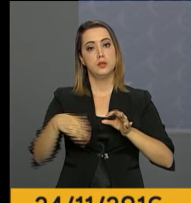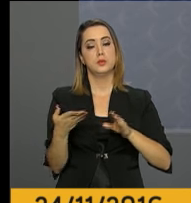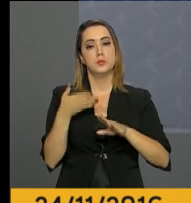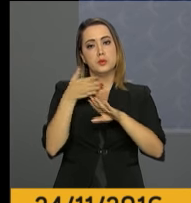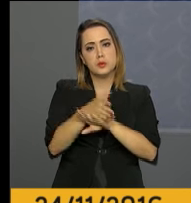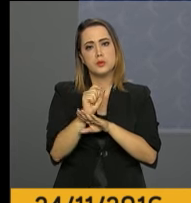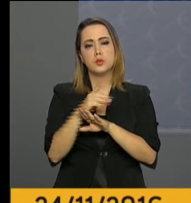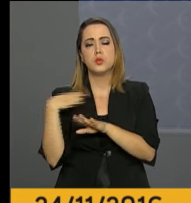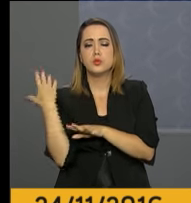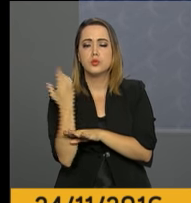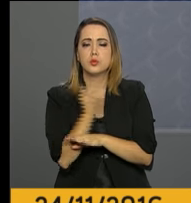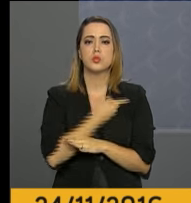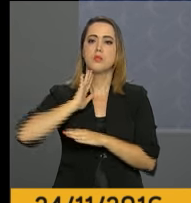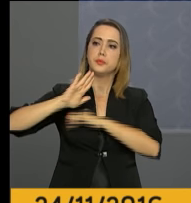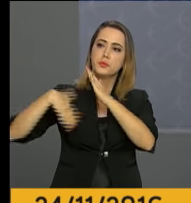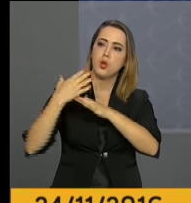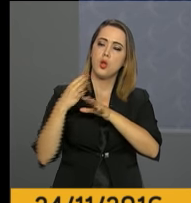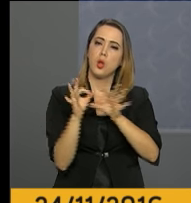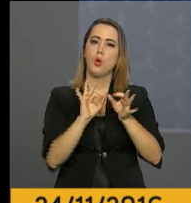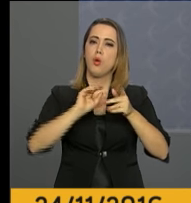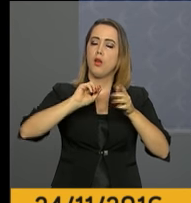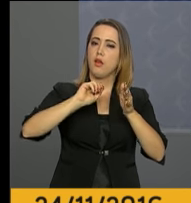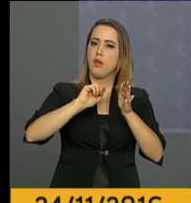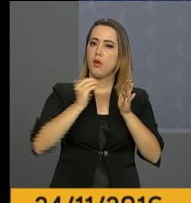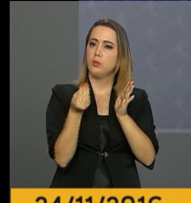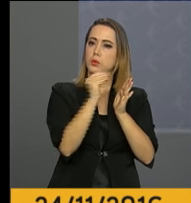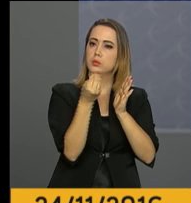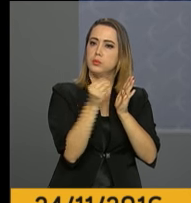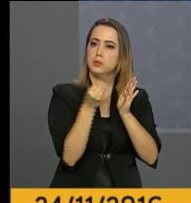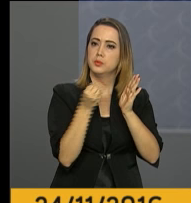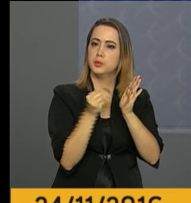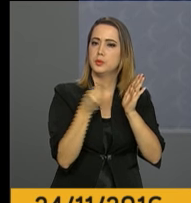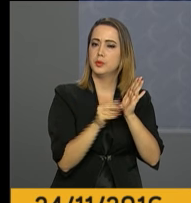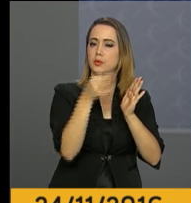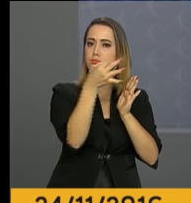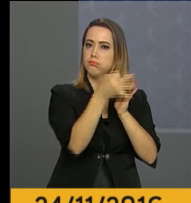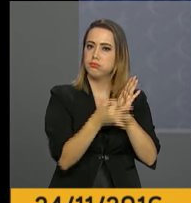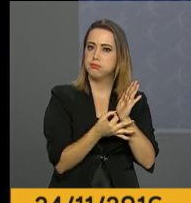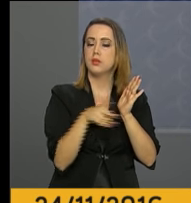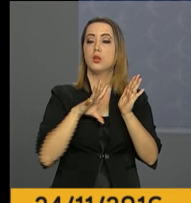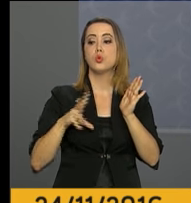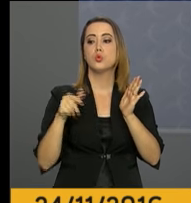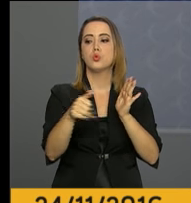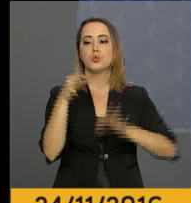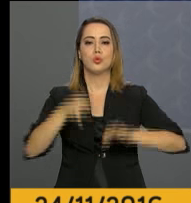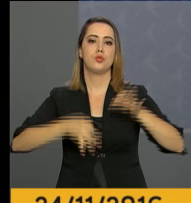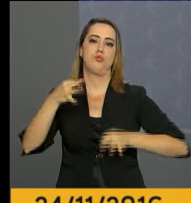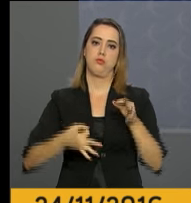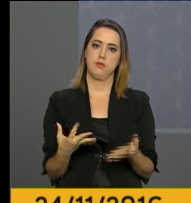ao longo das décadas de ajustar as regras e a jurisprudência em matéria trabalhista aos imperativos da